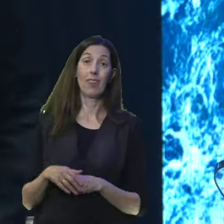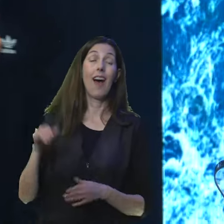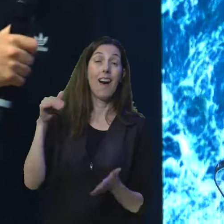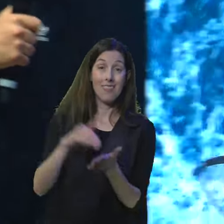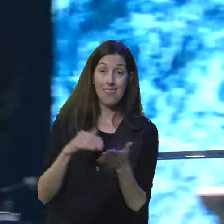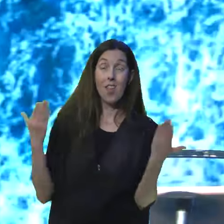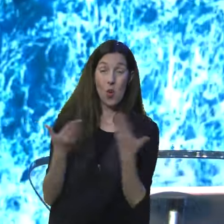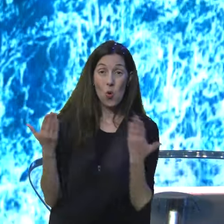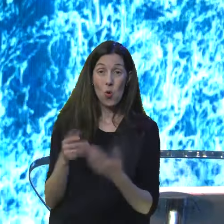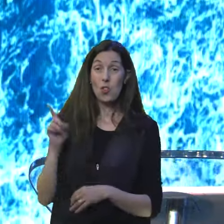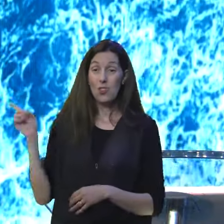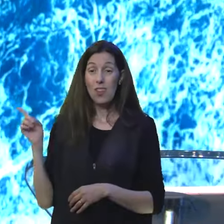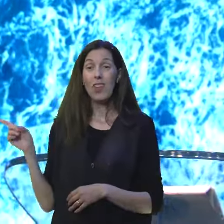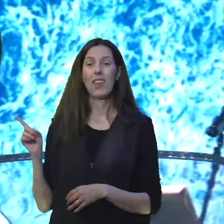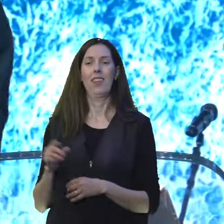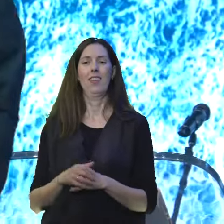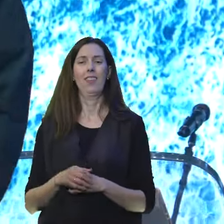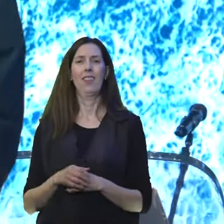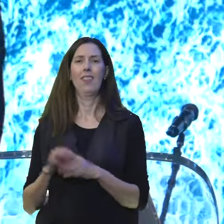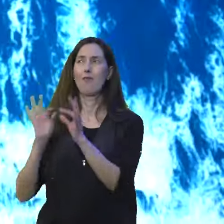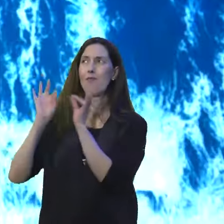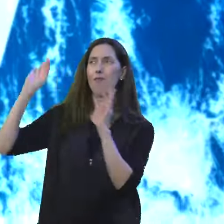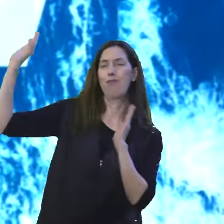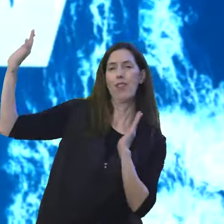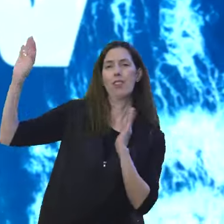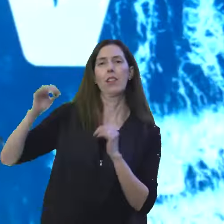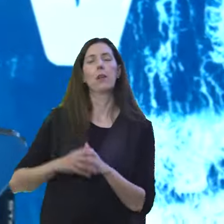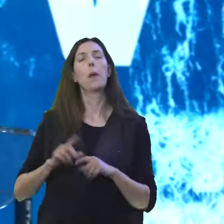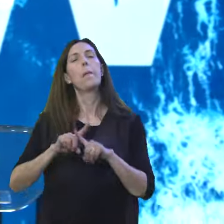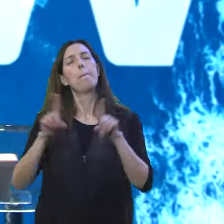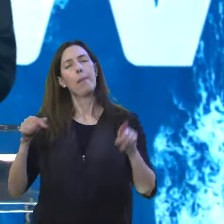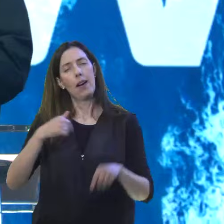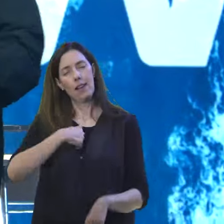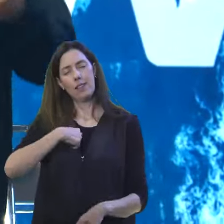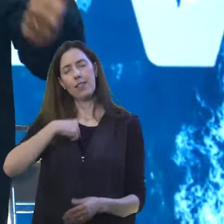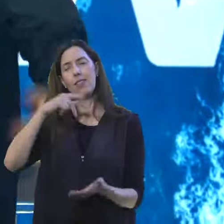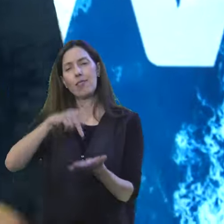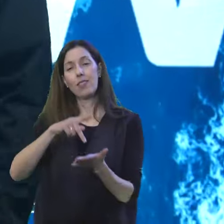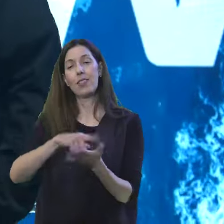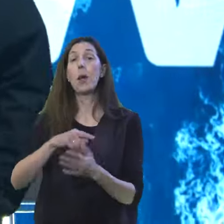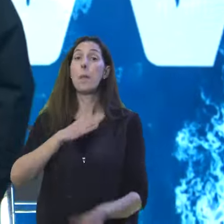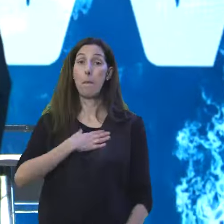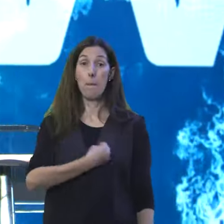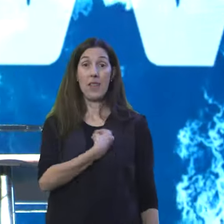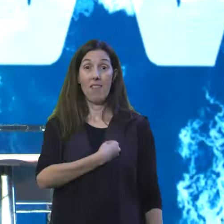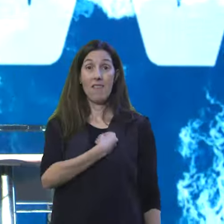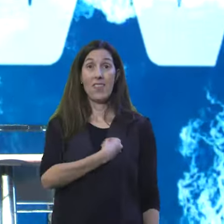tenho certeza, certeza, que a minha vida está muito melhor que a dele.